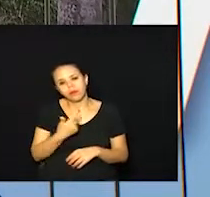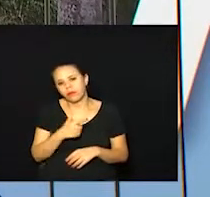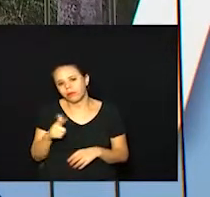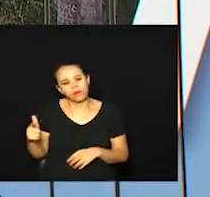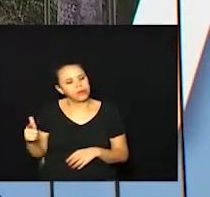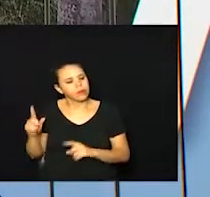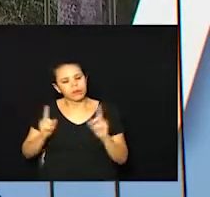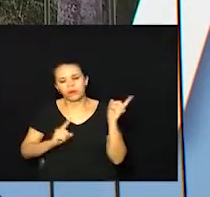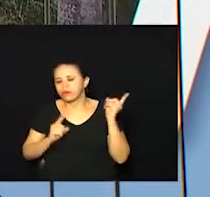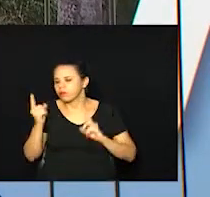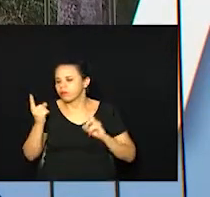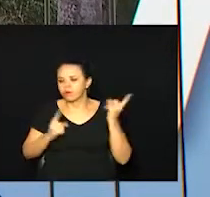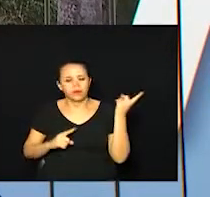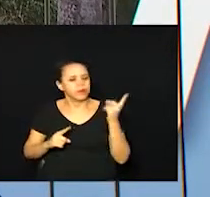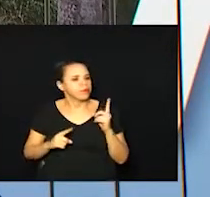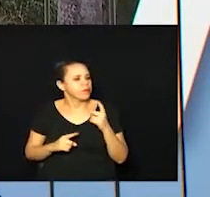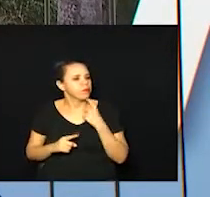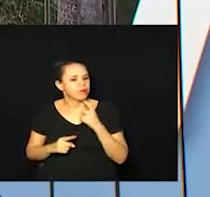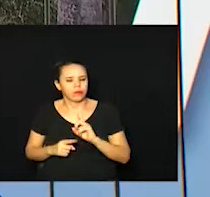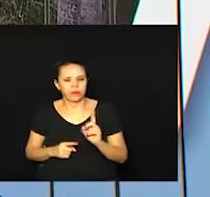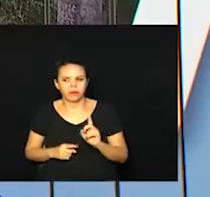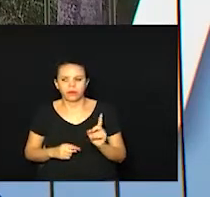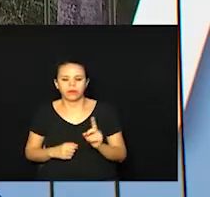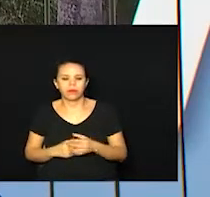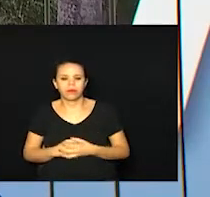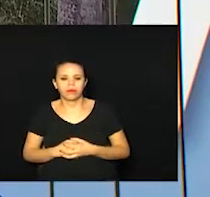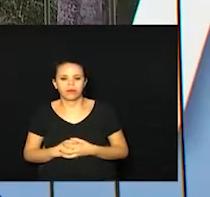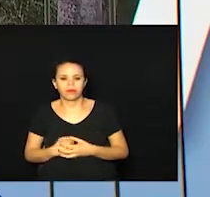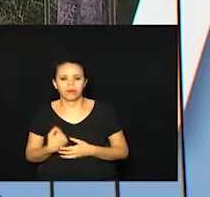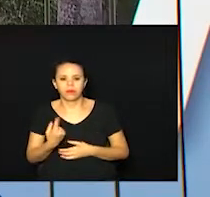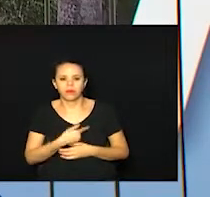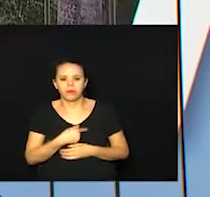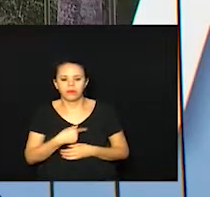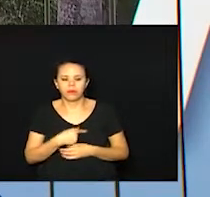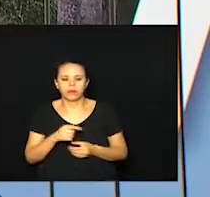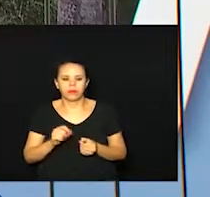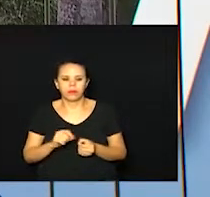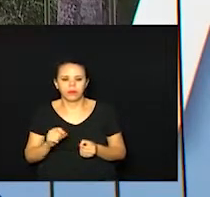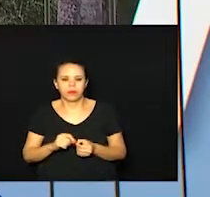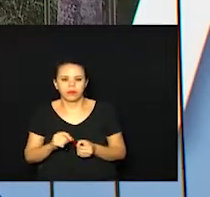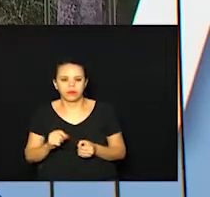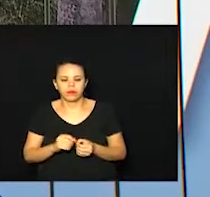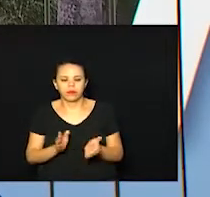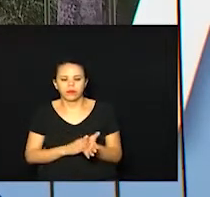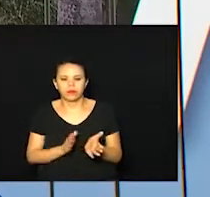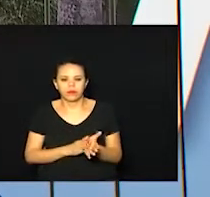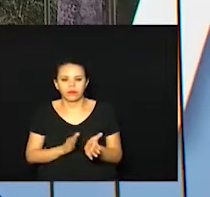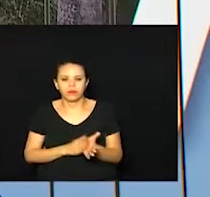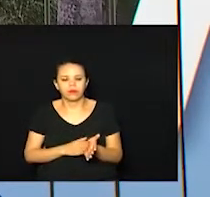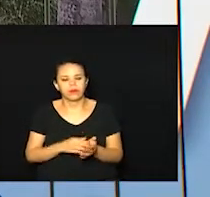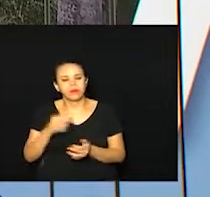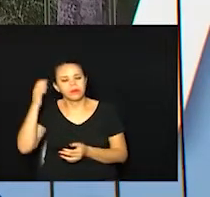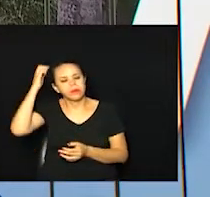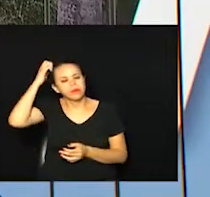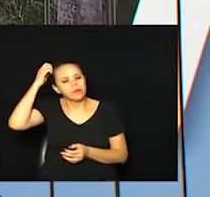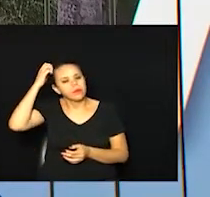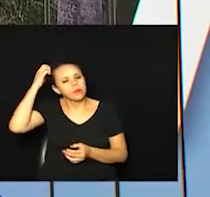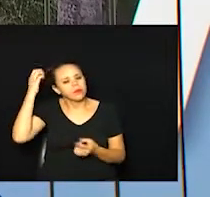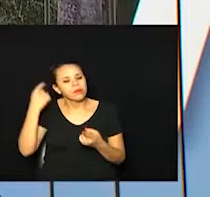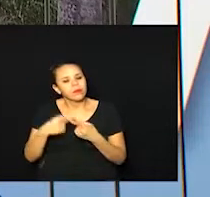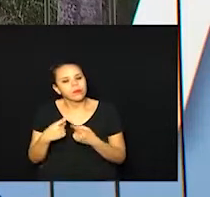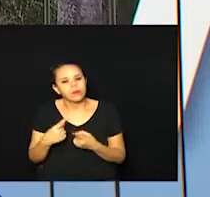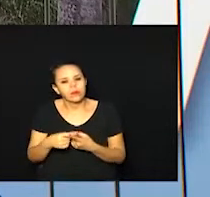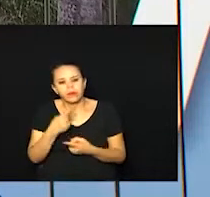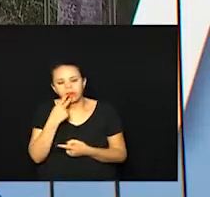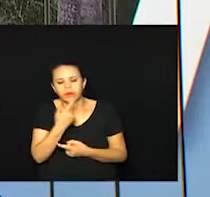haveria carnaval na cidade de Campinas. Nós fizemos uma cobrança, inclusive, porque dizer